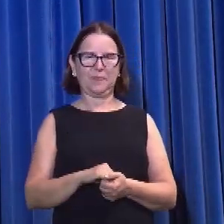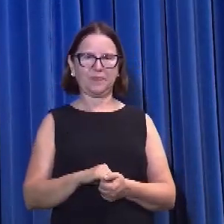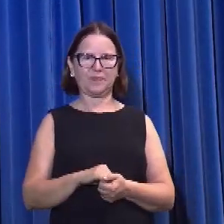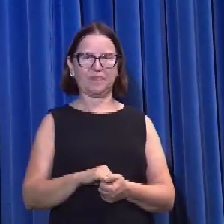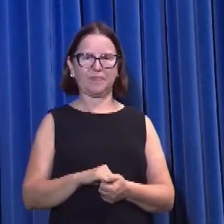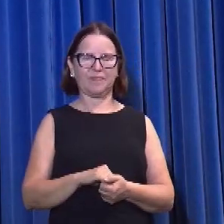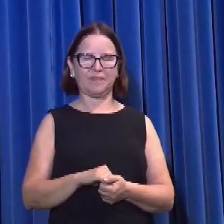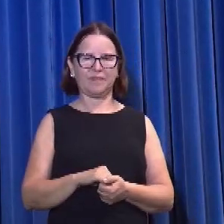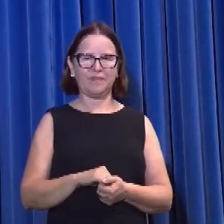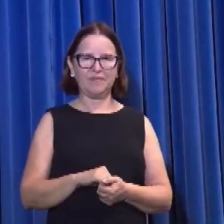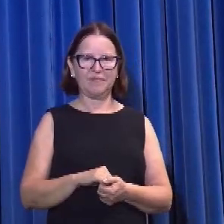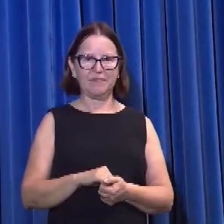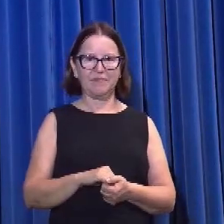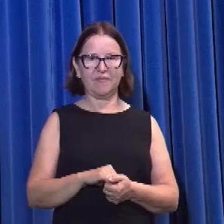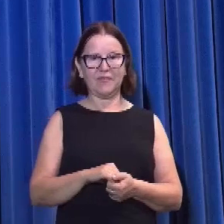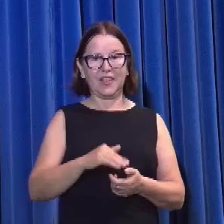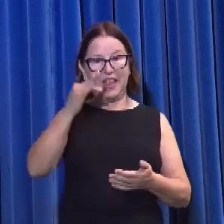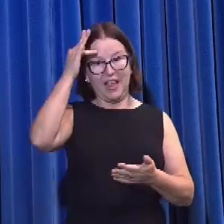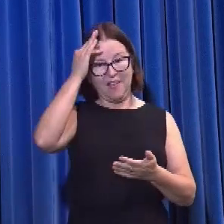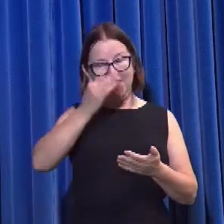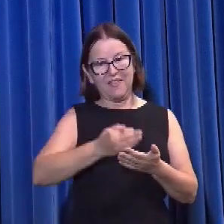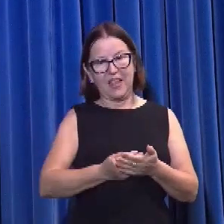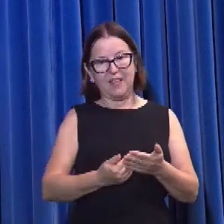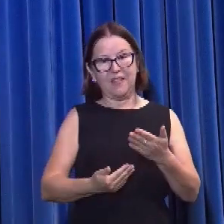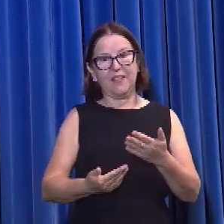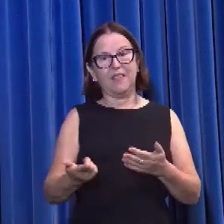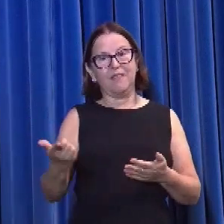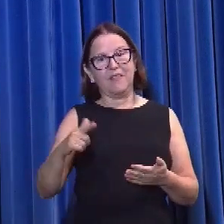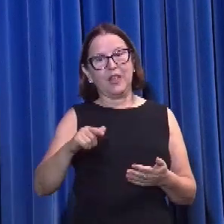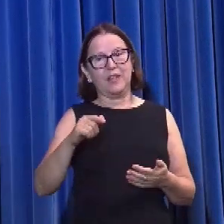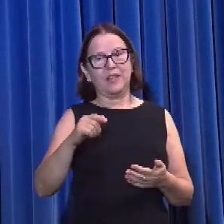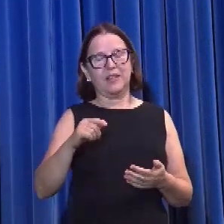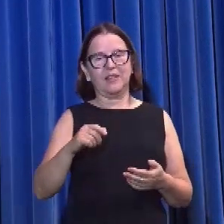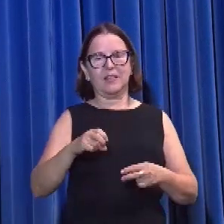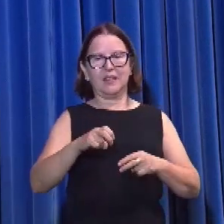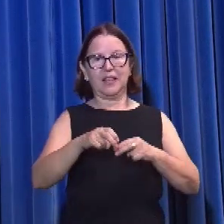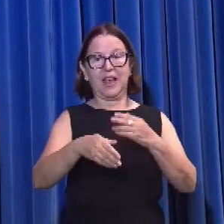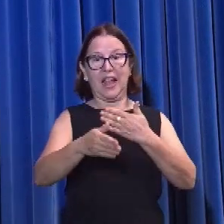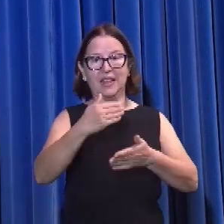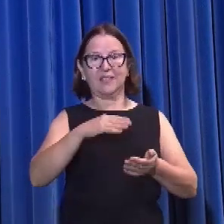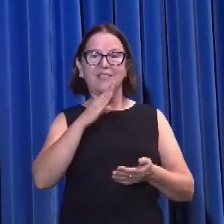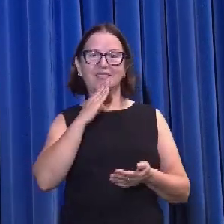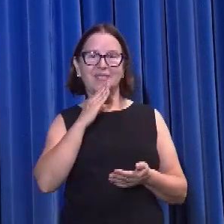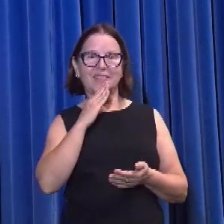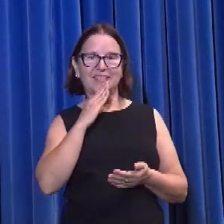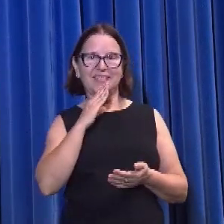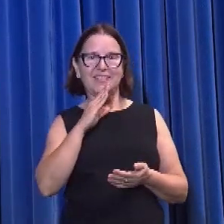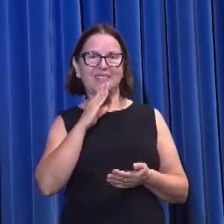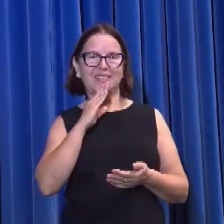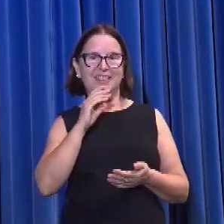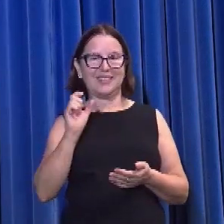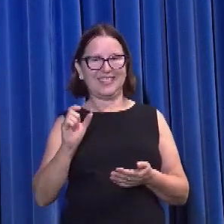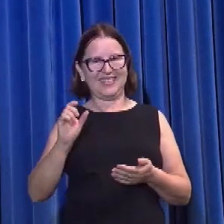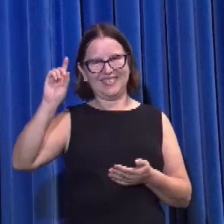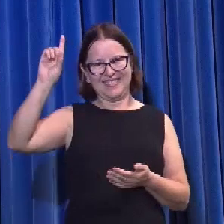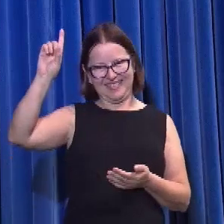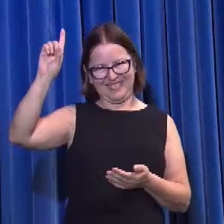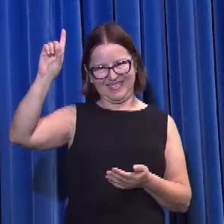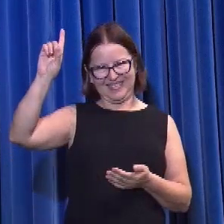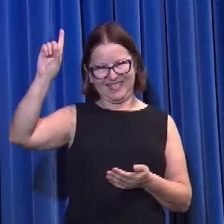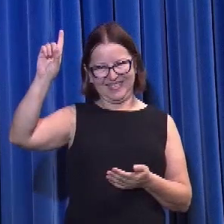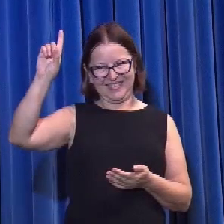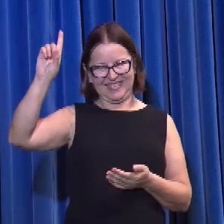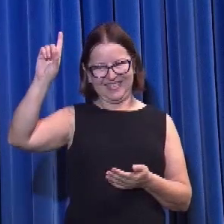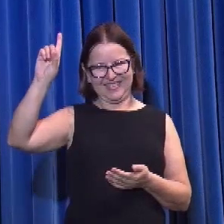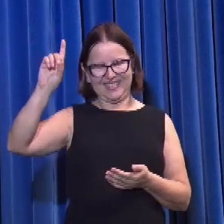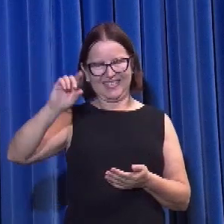A fé vem pelo ouvir e o ouvir da palavra de